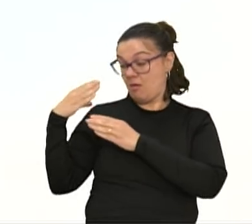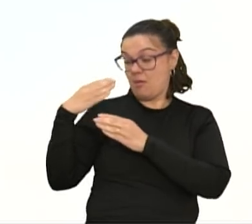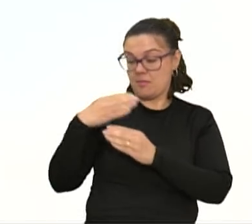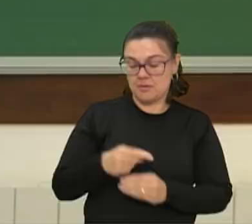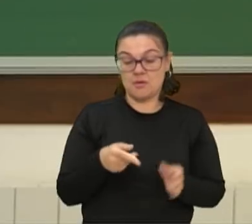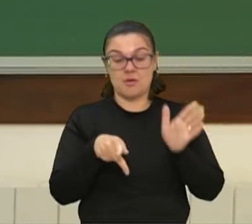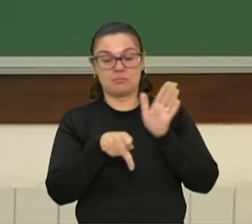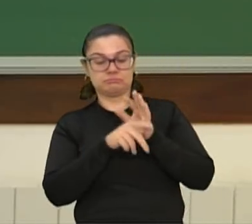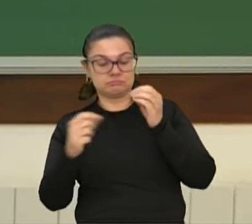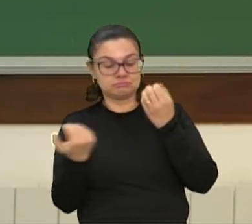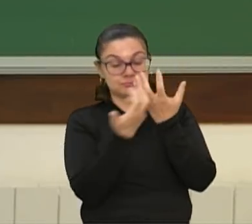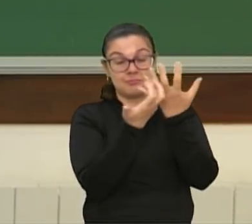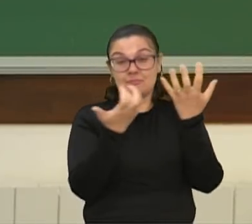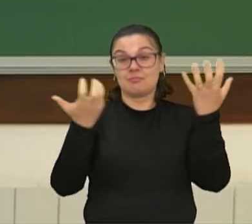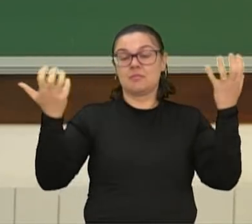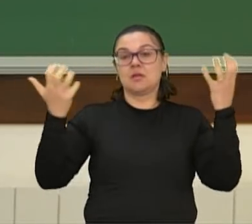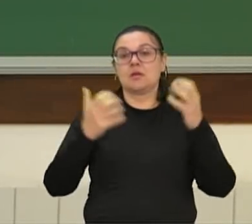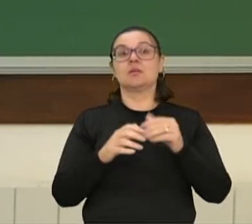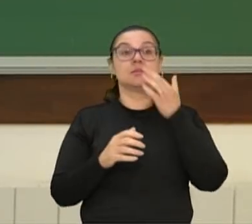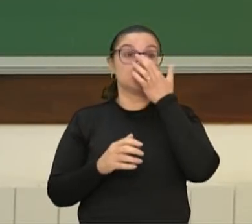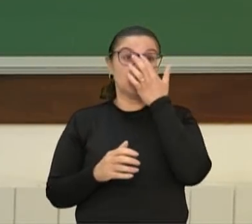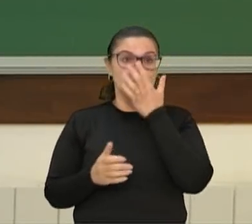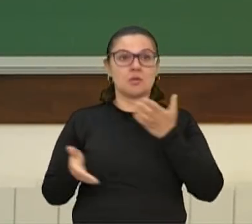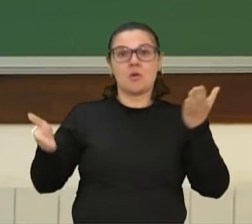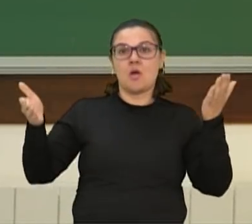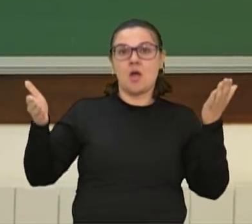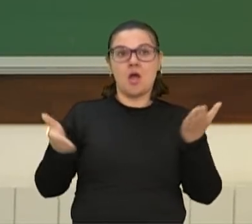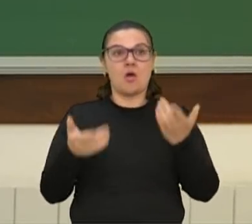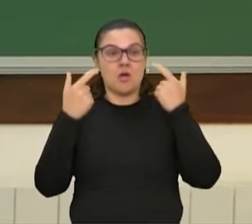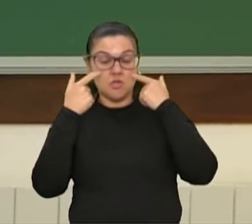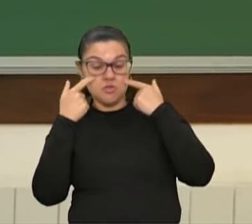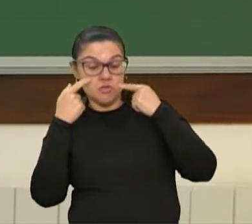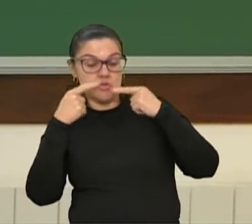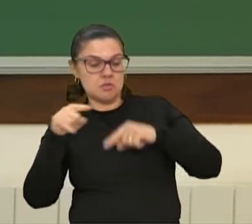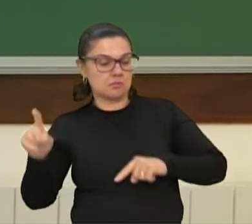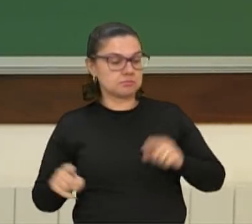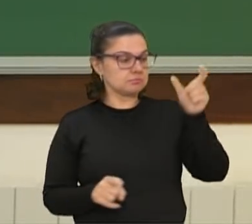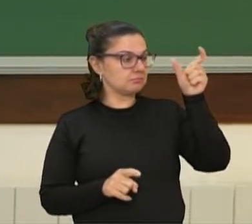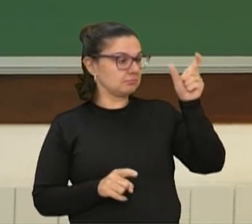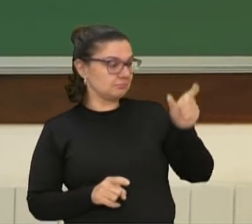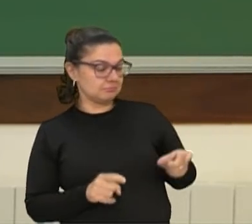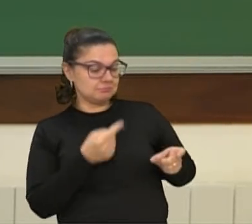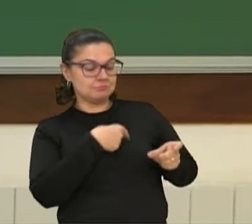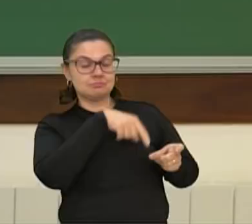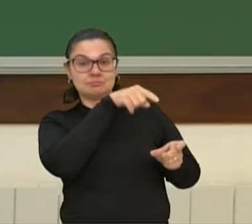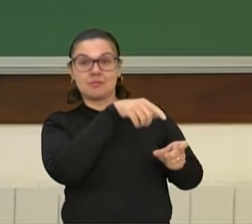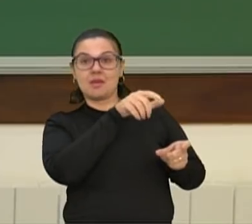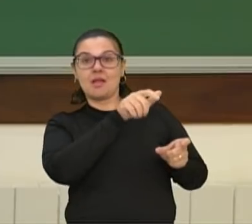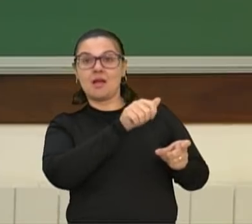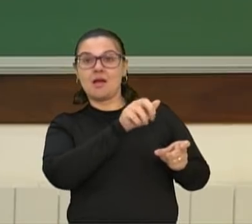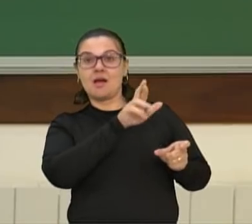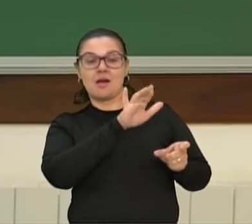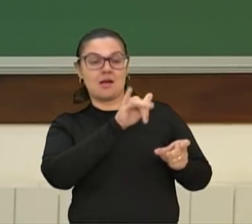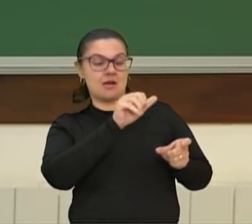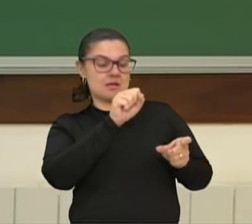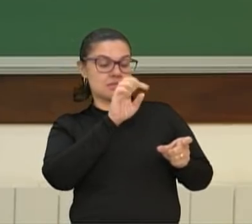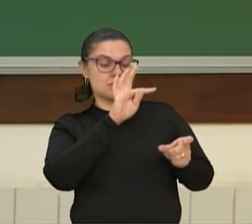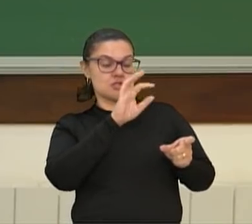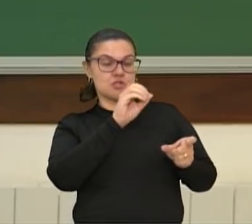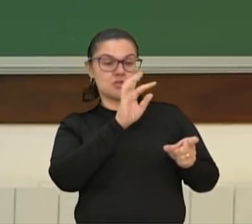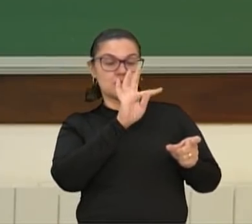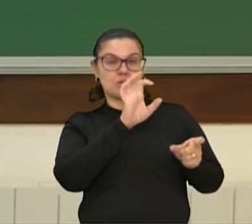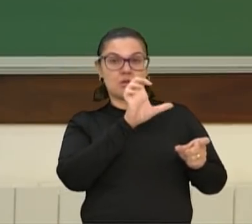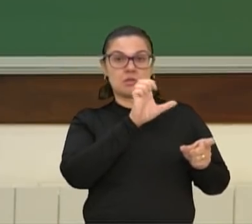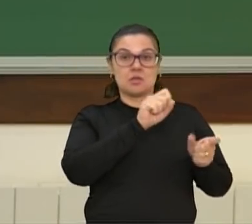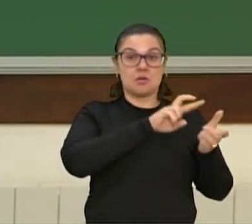só. Agora os árabes descobriram Aristóteles. Essa descoberta do Aristóteles, que passou do grego para